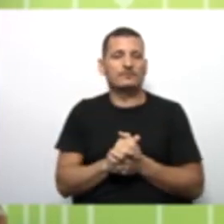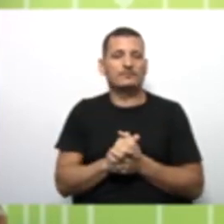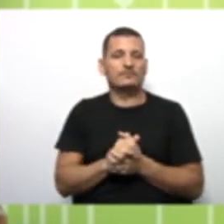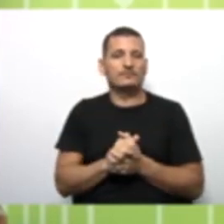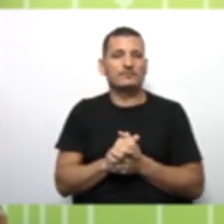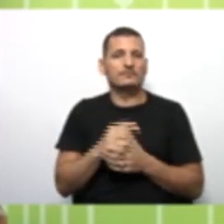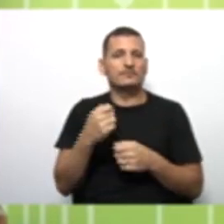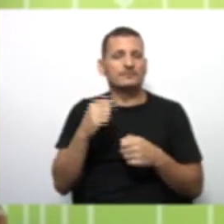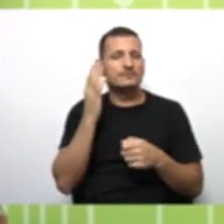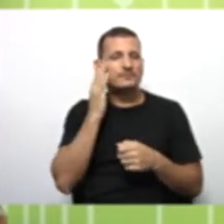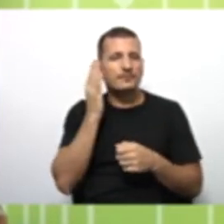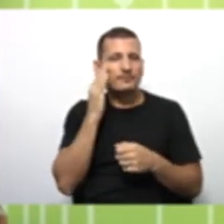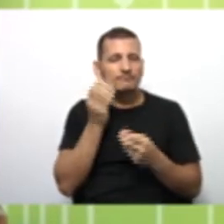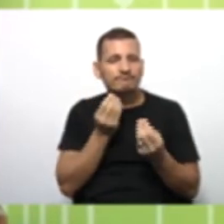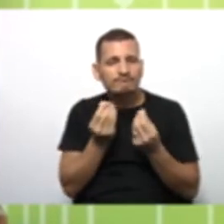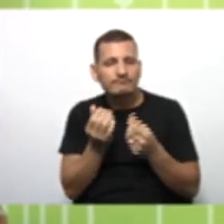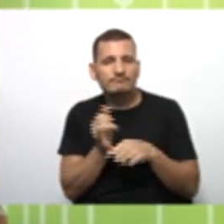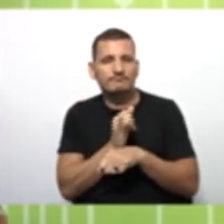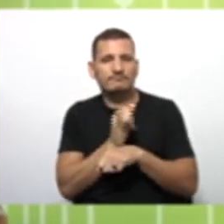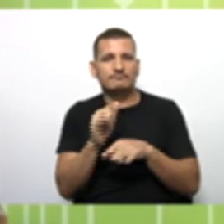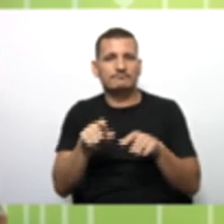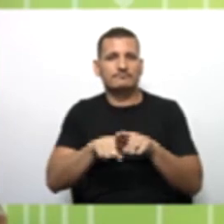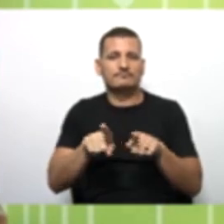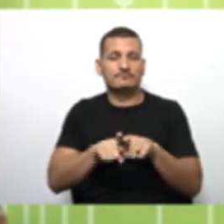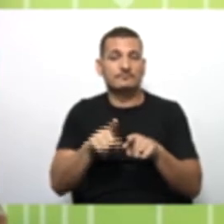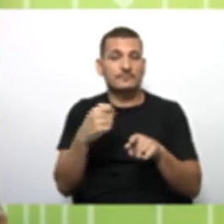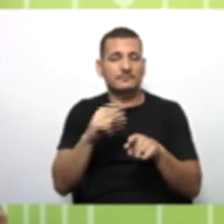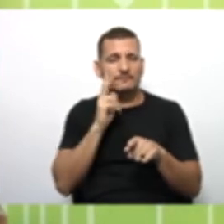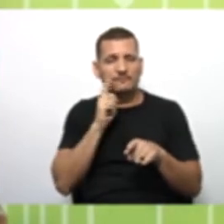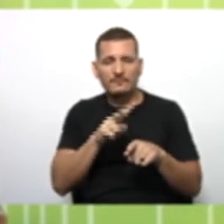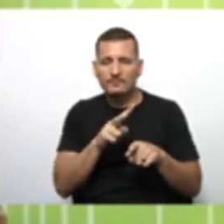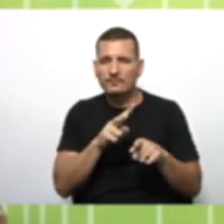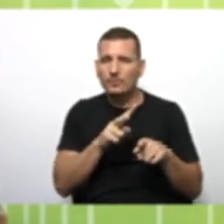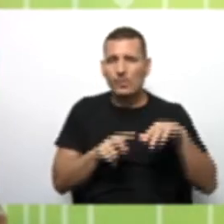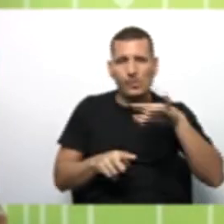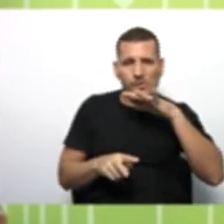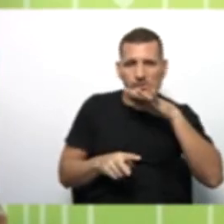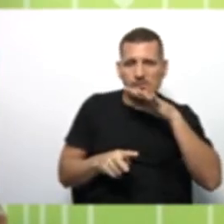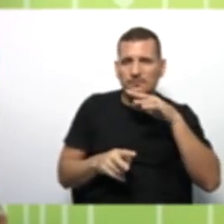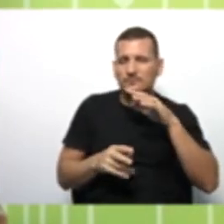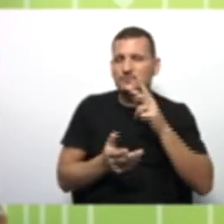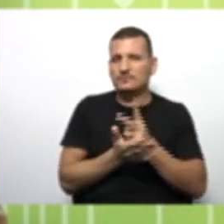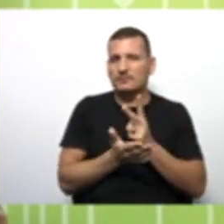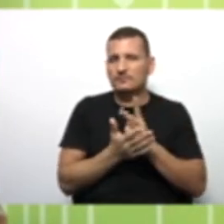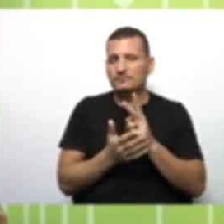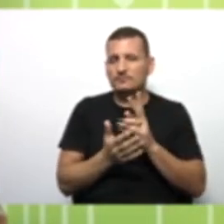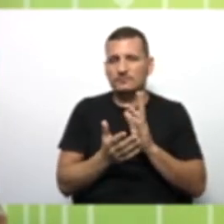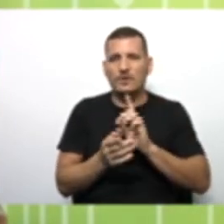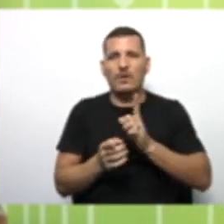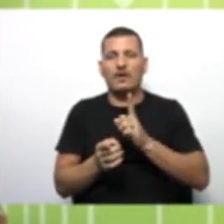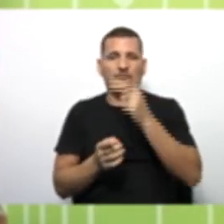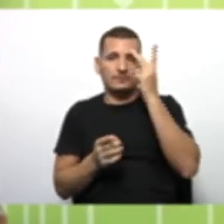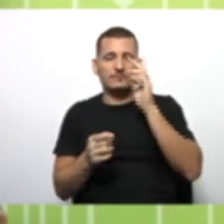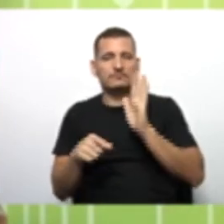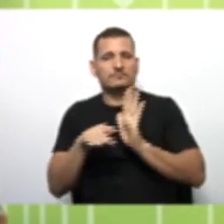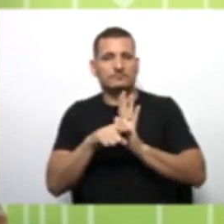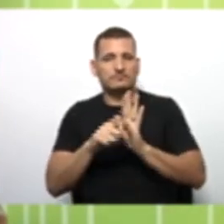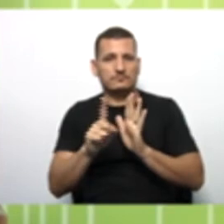casos de extrema necessidade, ele transfira tudo para lá. Perfeito, foi a forma que ele trouxe para resolver o